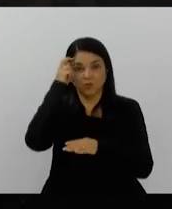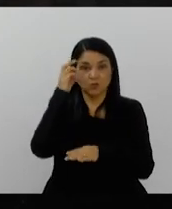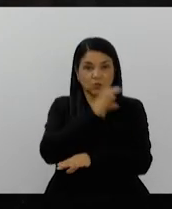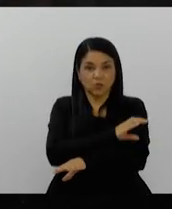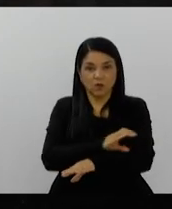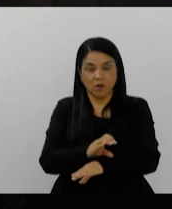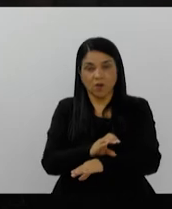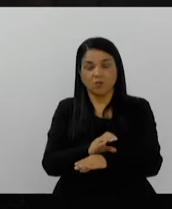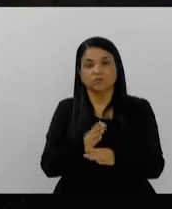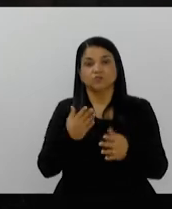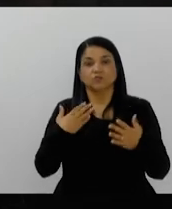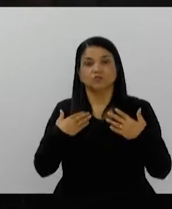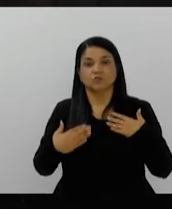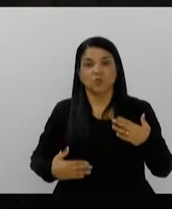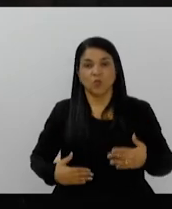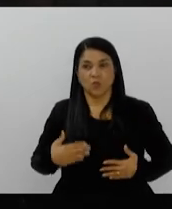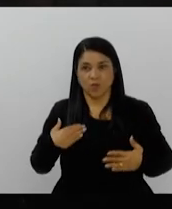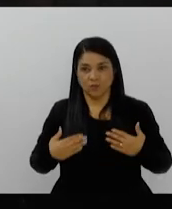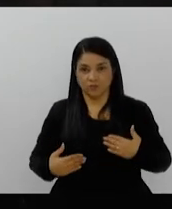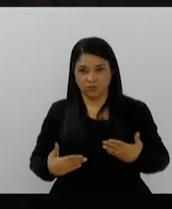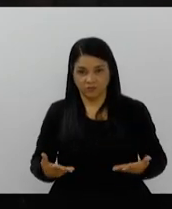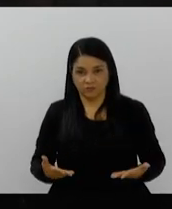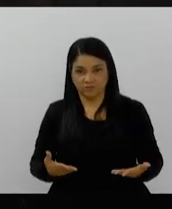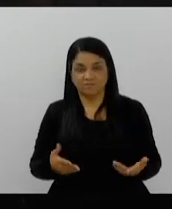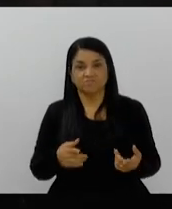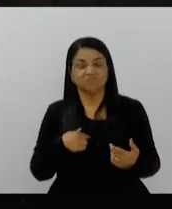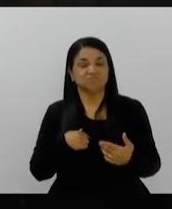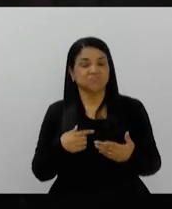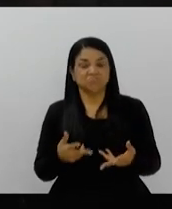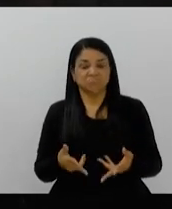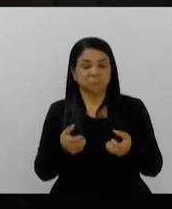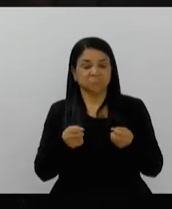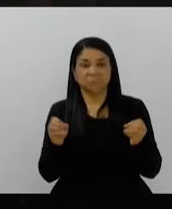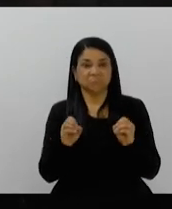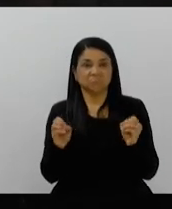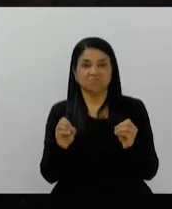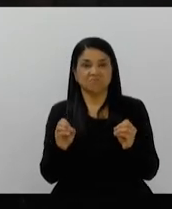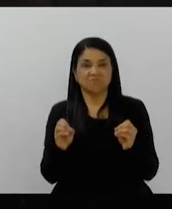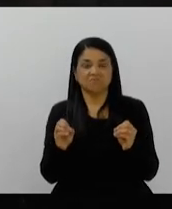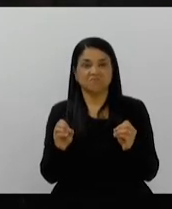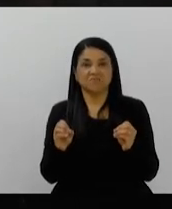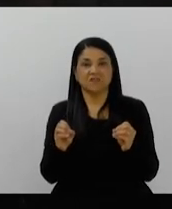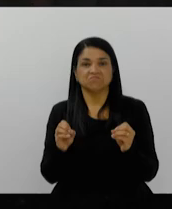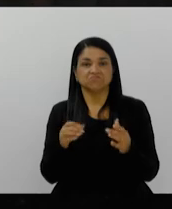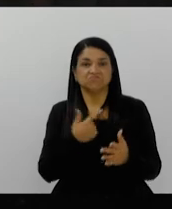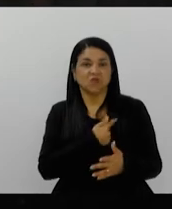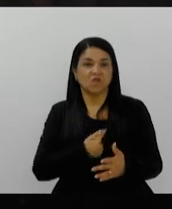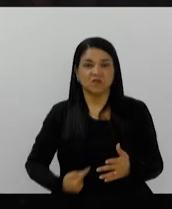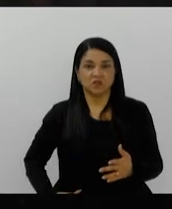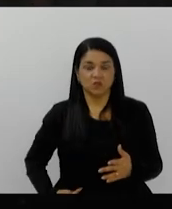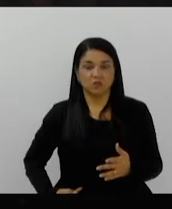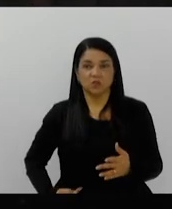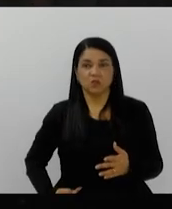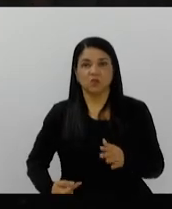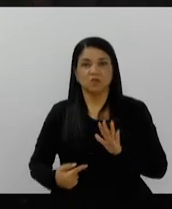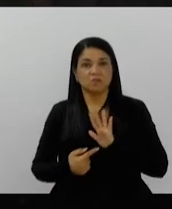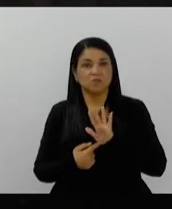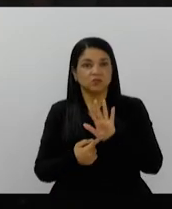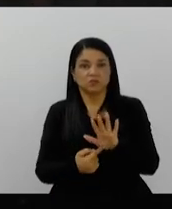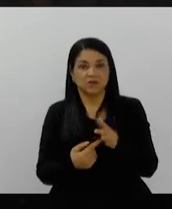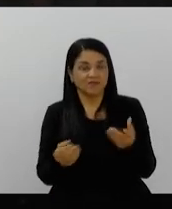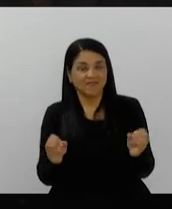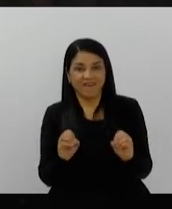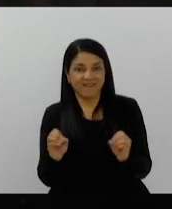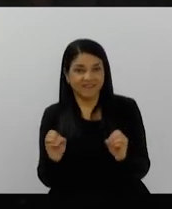controle desses corpos. E, em nada disso, a gente vê o governador indo à mídia para fazer esse enfrentamento. Agora, ele quer